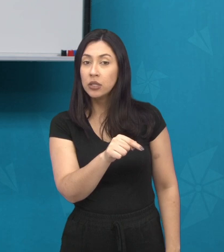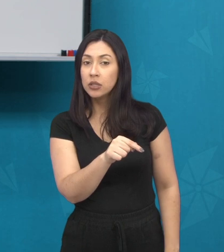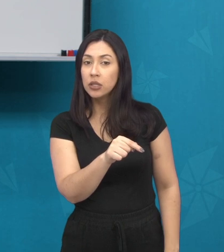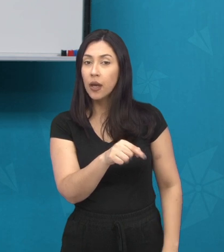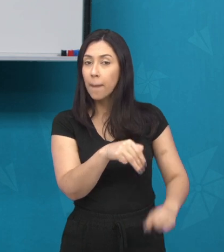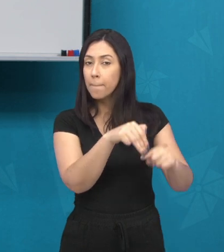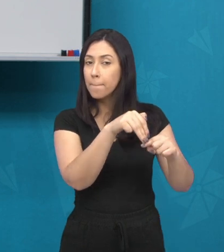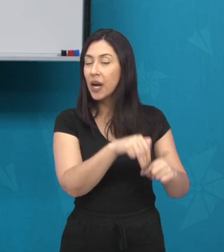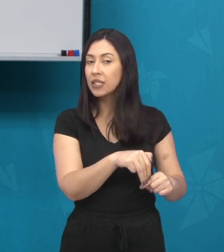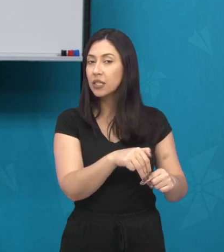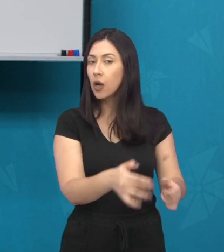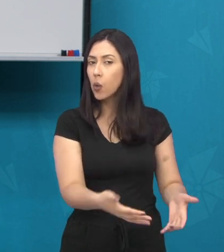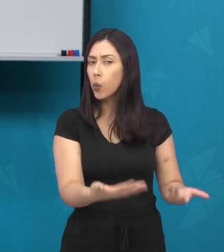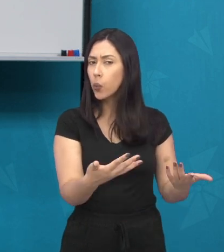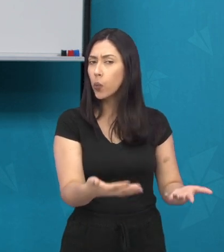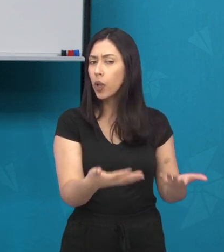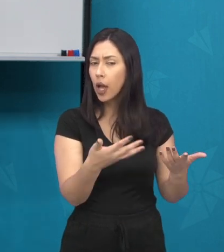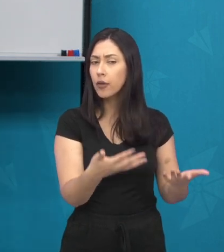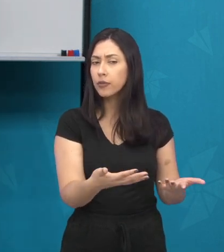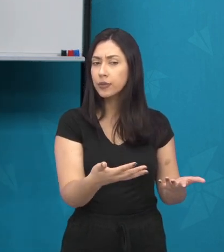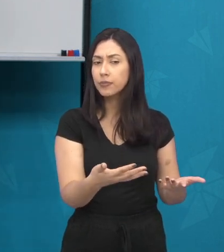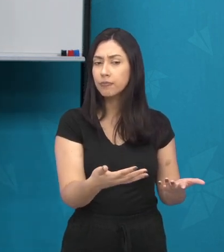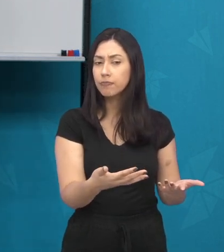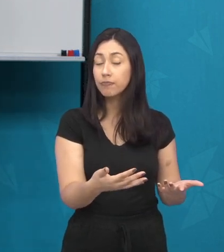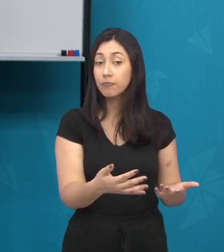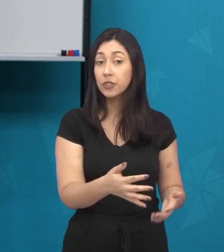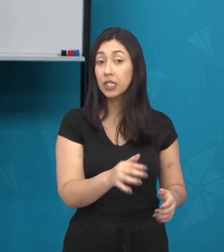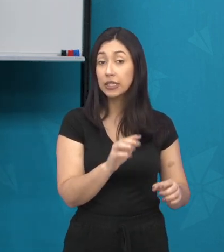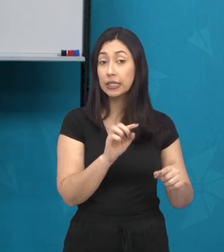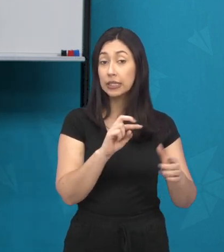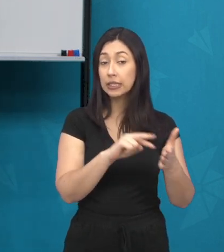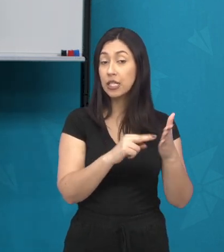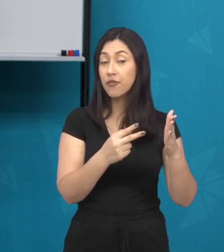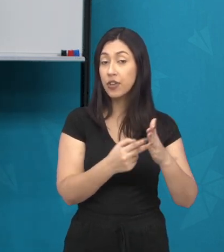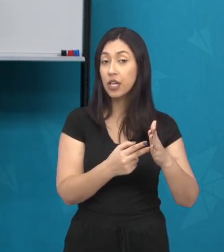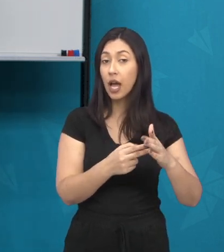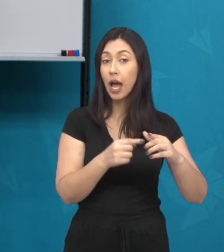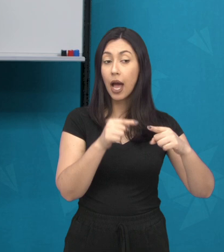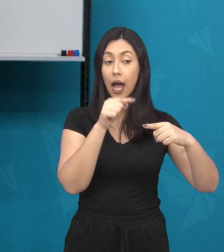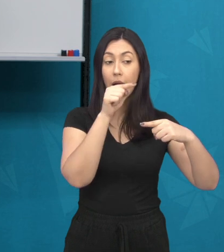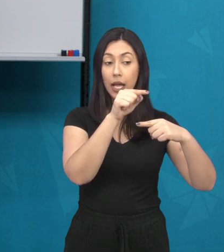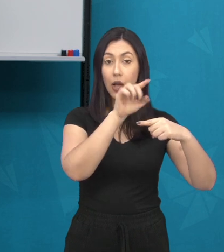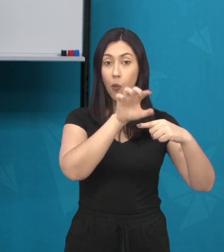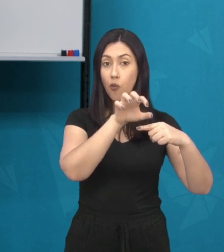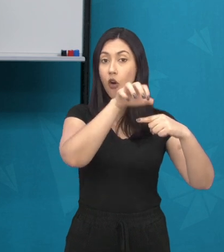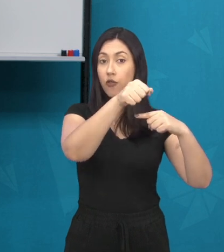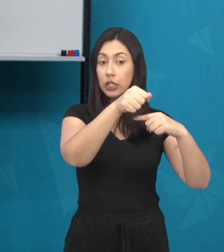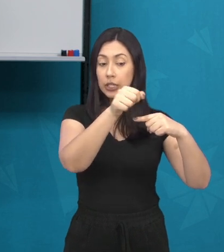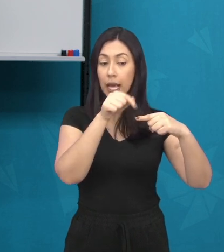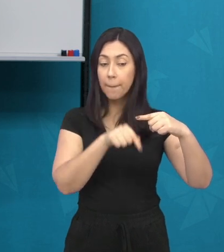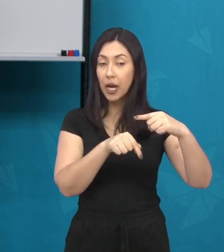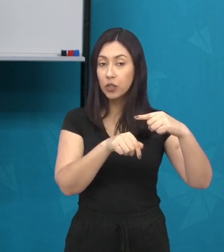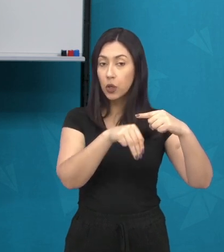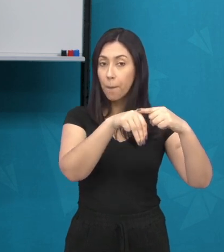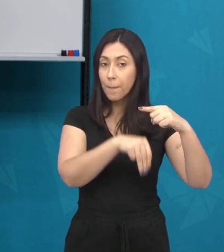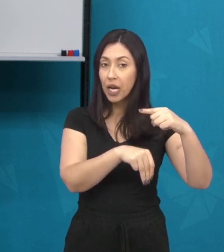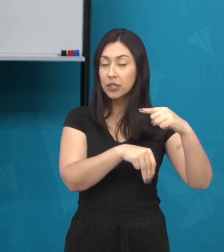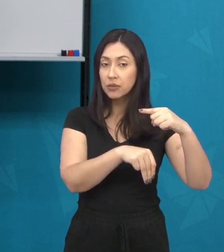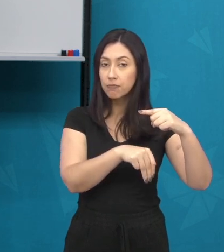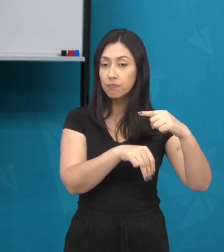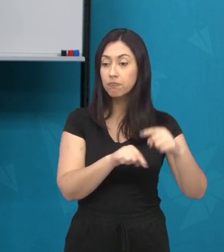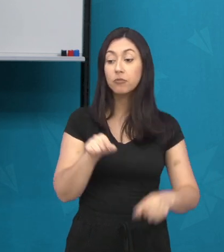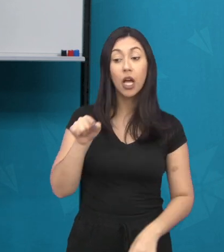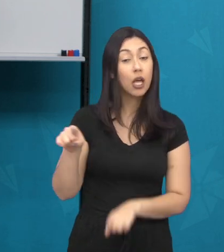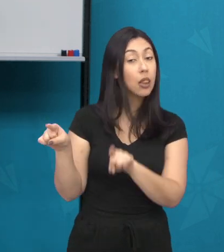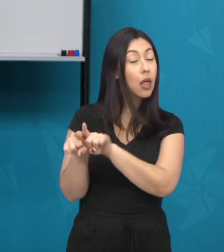dividido pela massa beleza a aceleração desse veículo também é a força dividido pela massa